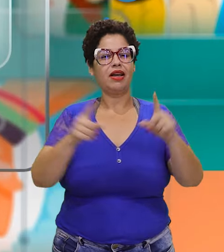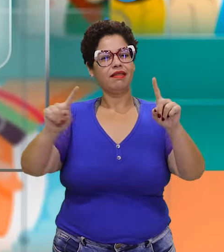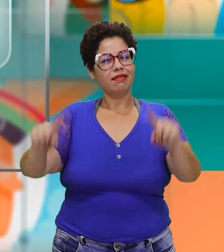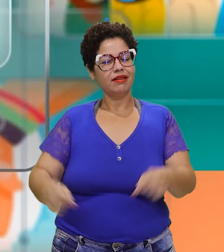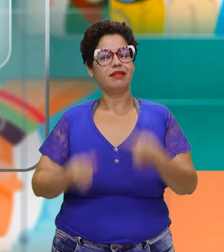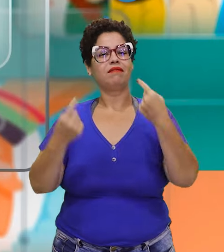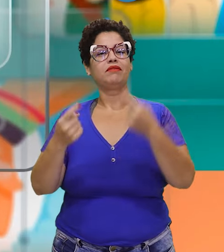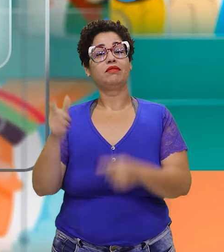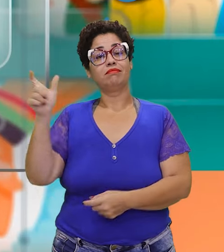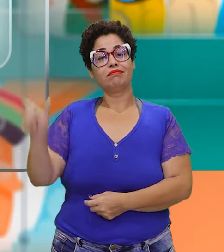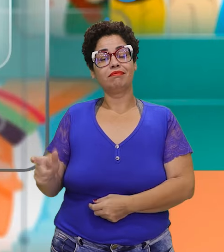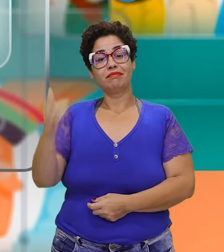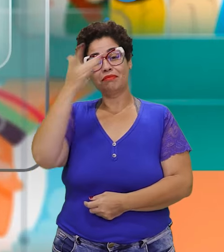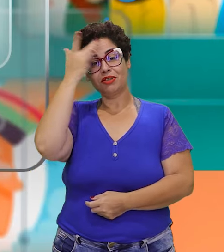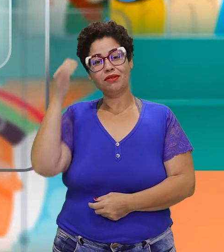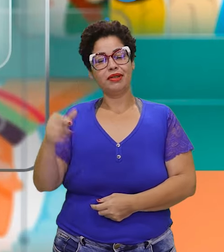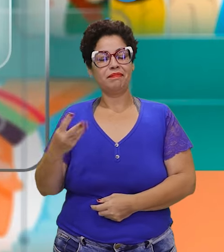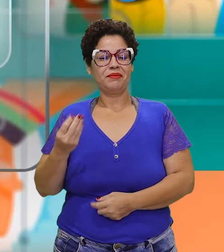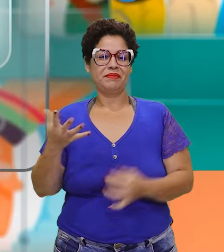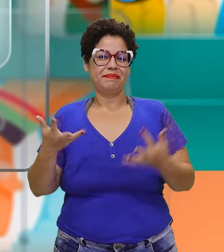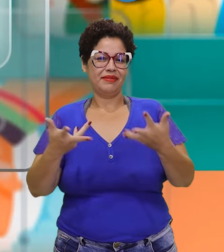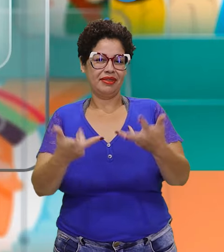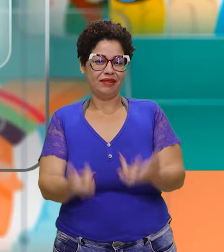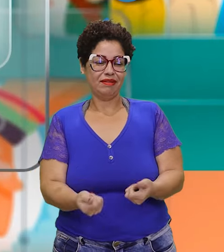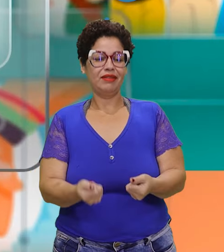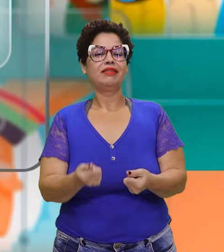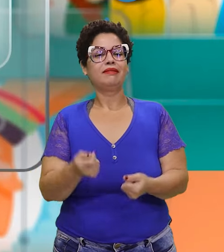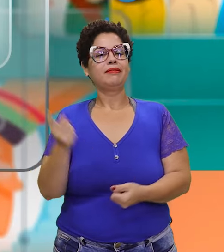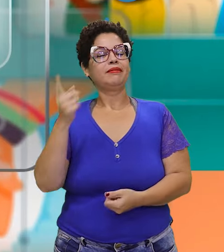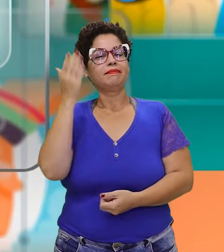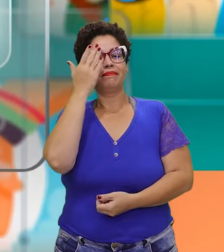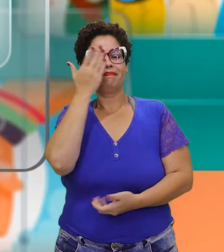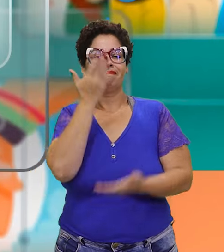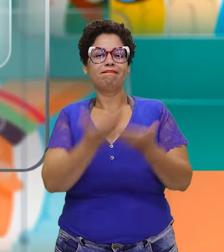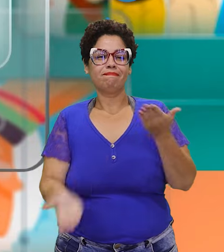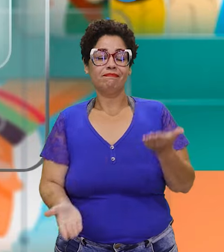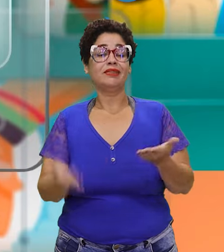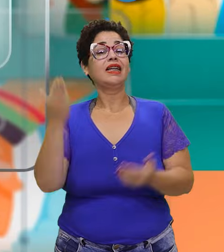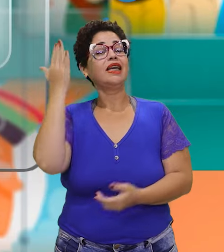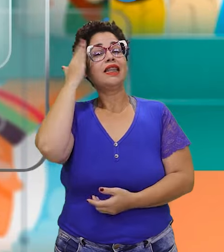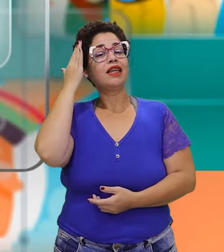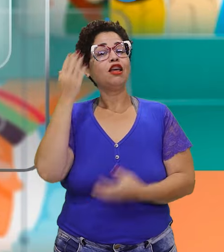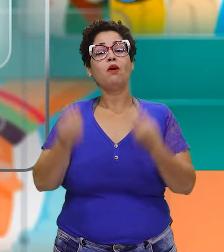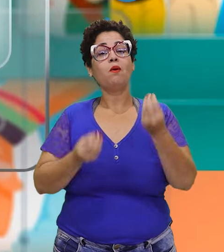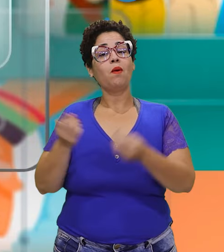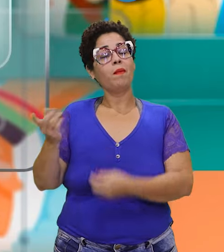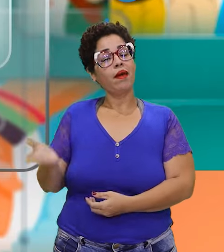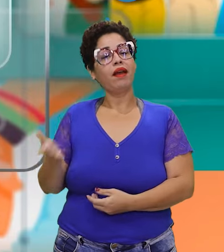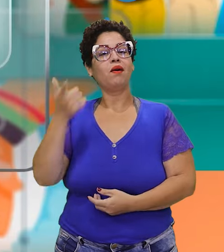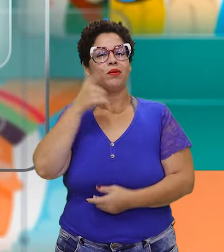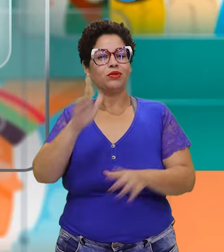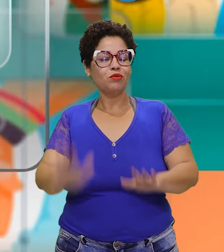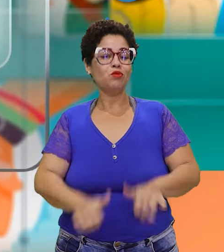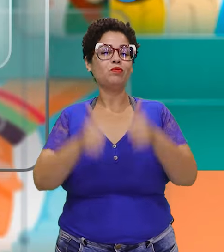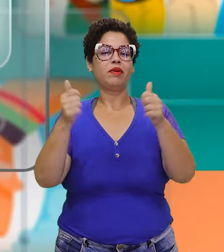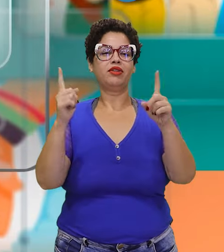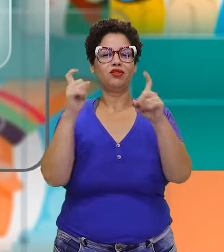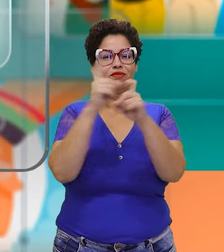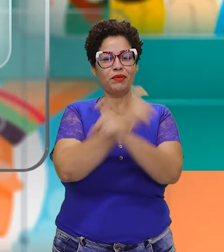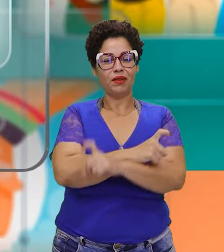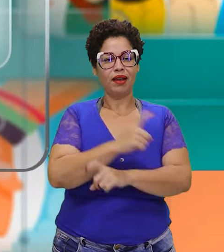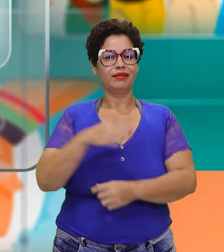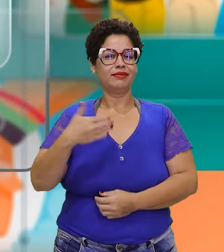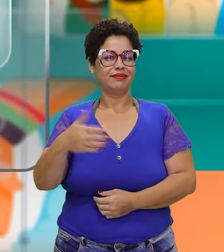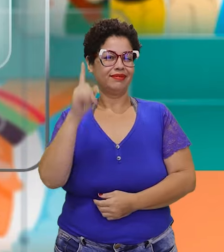desafios enfrentados por uma pessoa muito querida que perdeu a visão e entender como ela tem superado essas